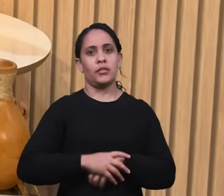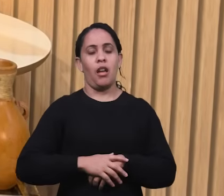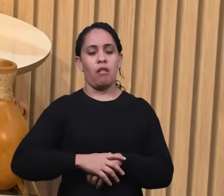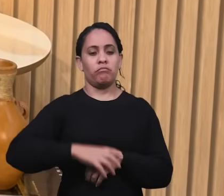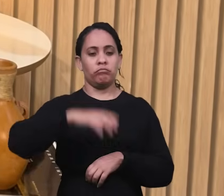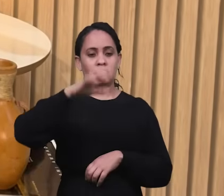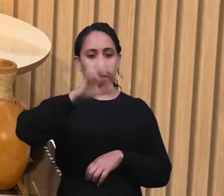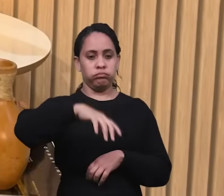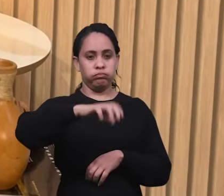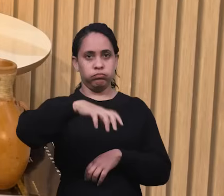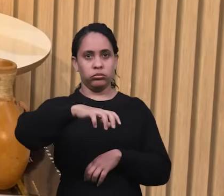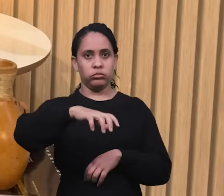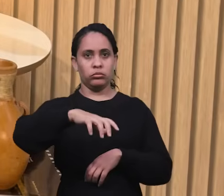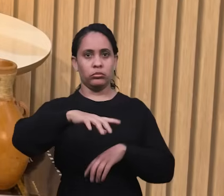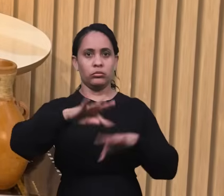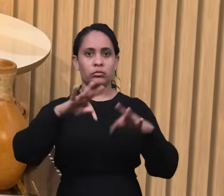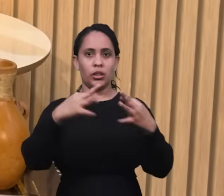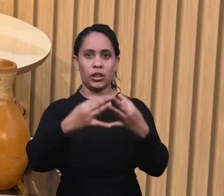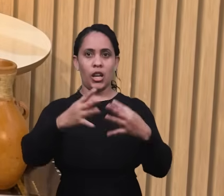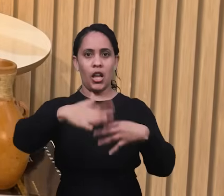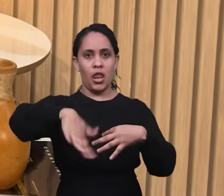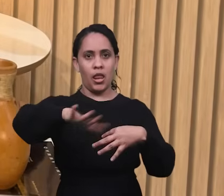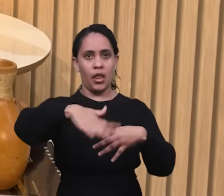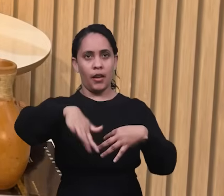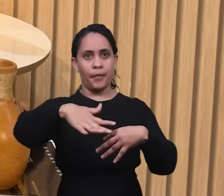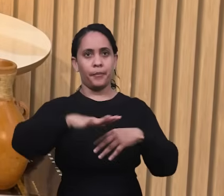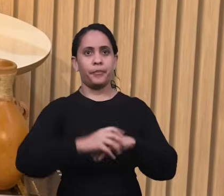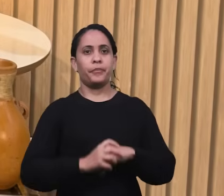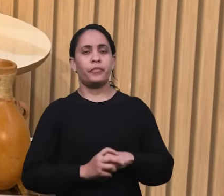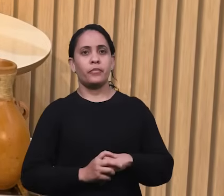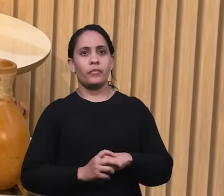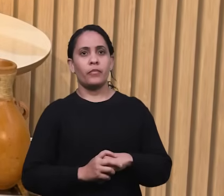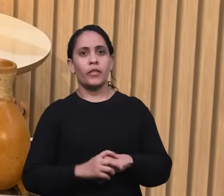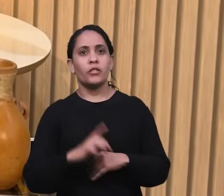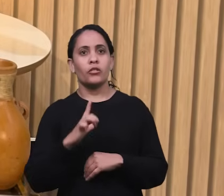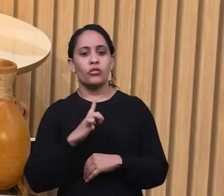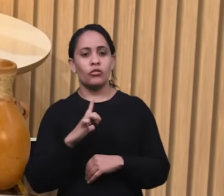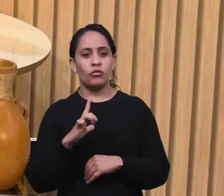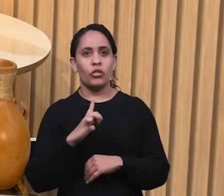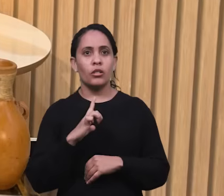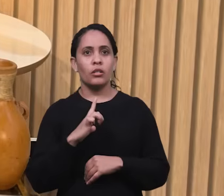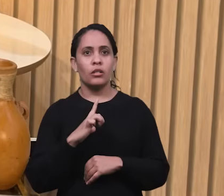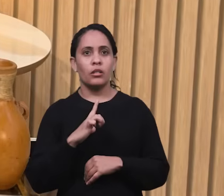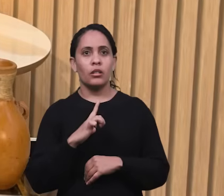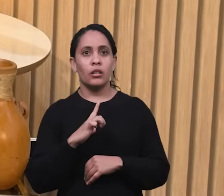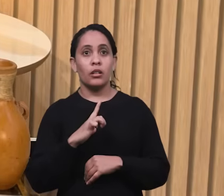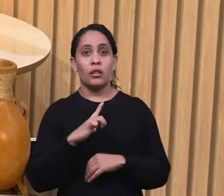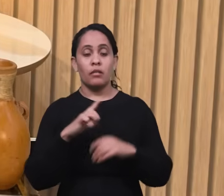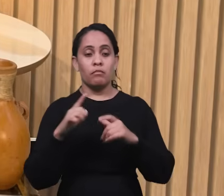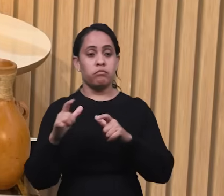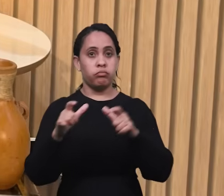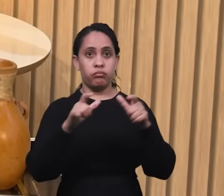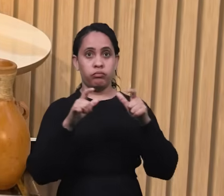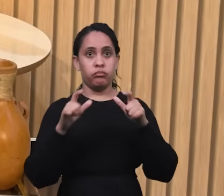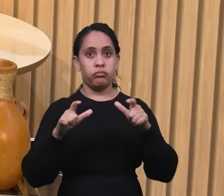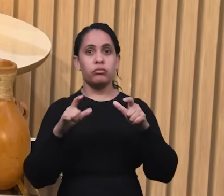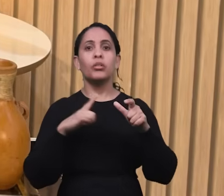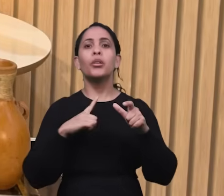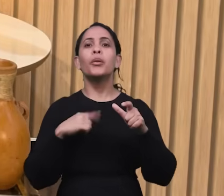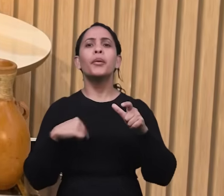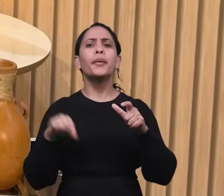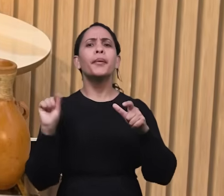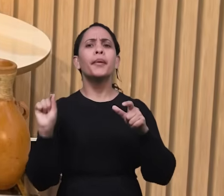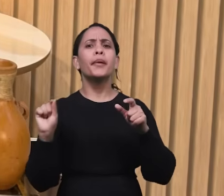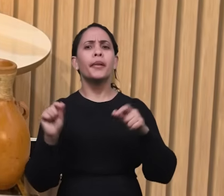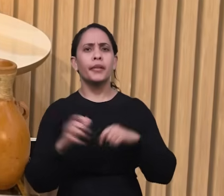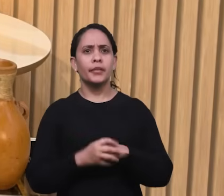cheia. Ali havia as monções, que são grandes, praticamente são furacões,